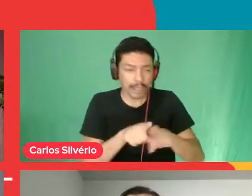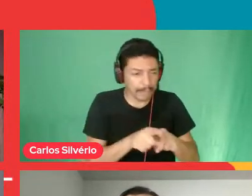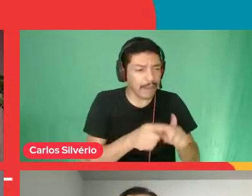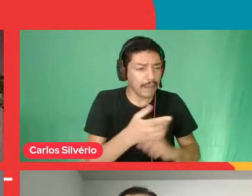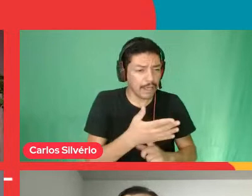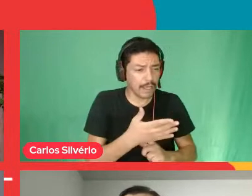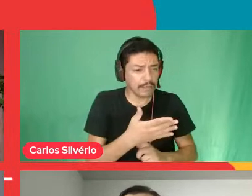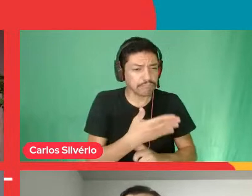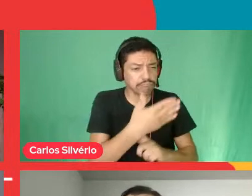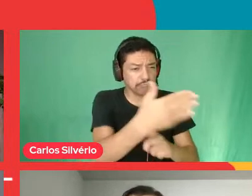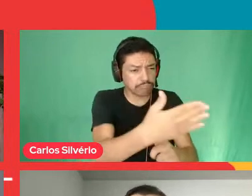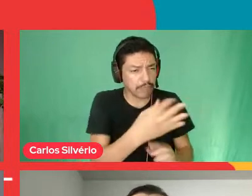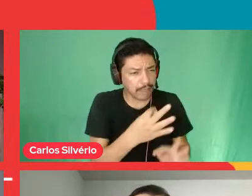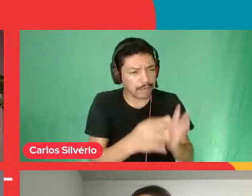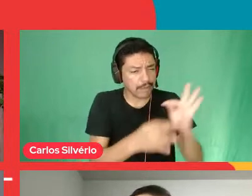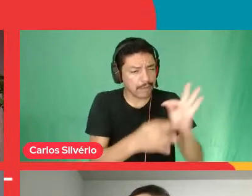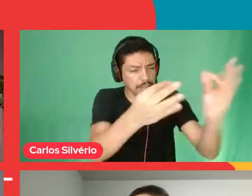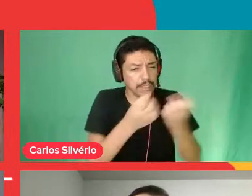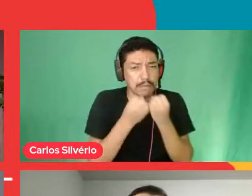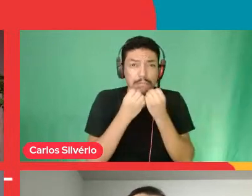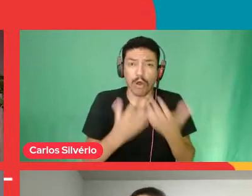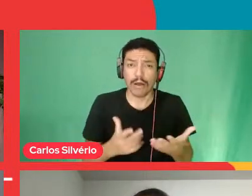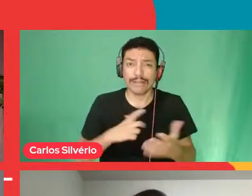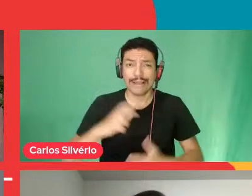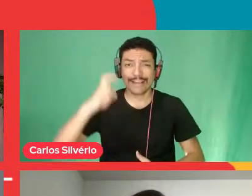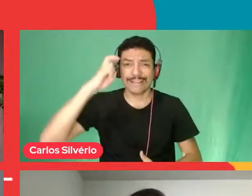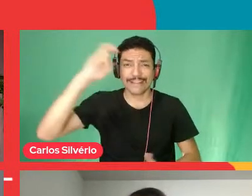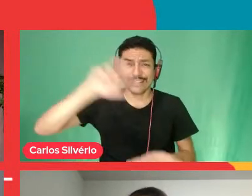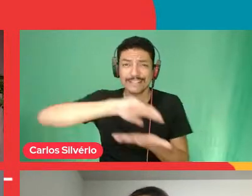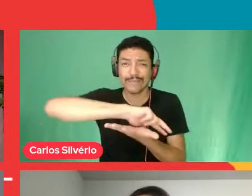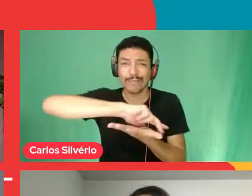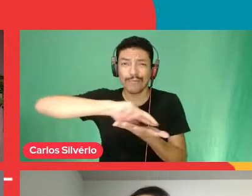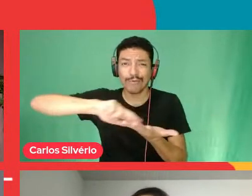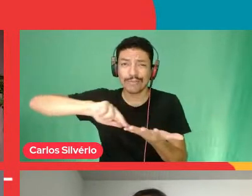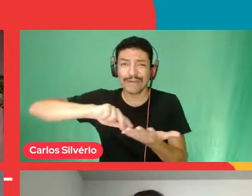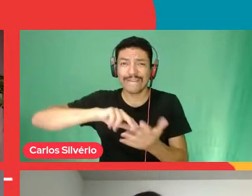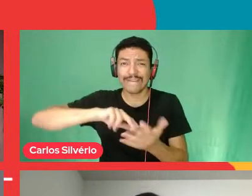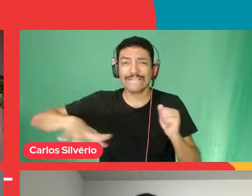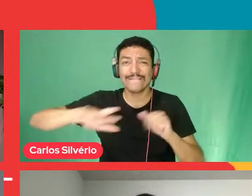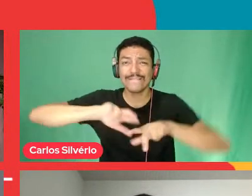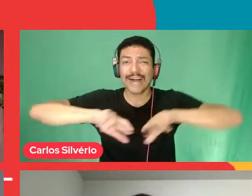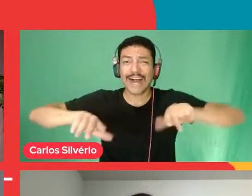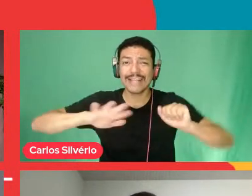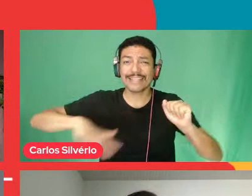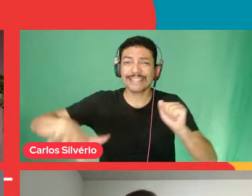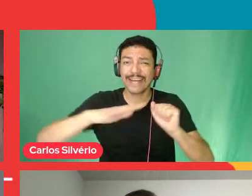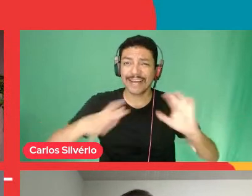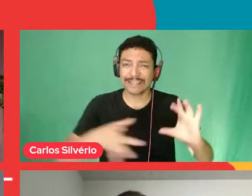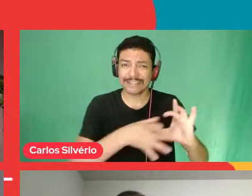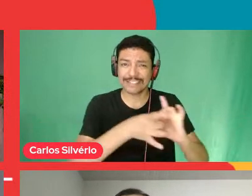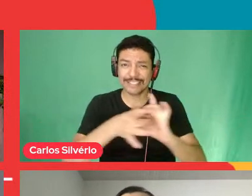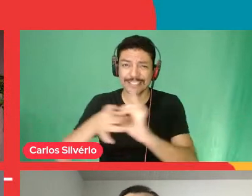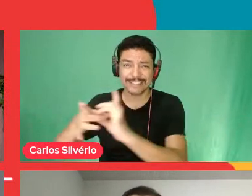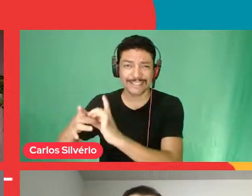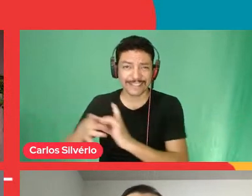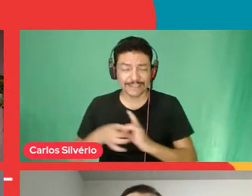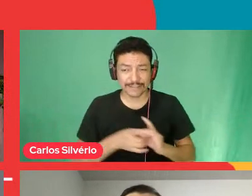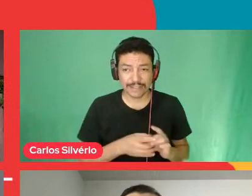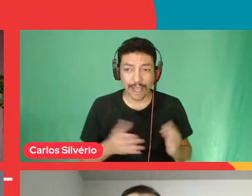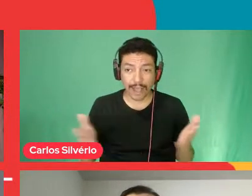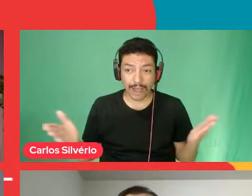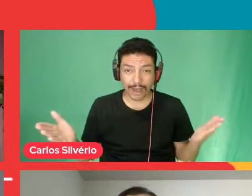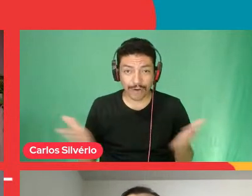São várias inteligências que a gente tem aí, e aí a gente vai trabalhando com isso. Então, basicamente foi isso. E eu agora estou